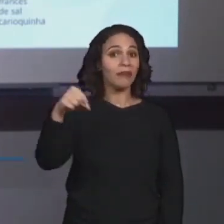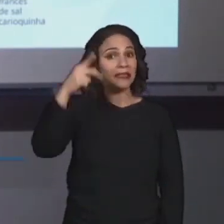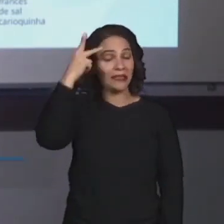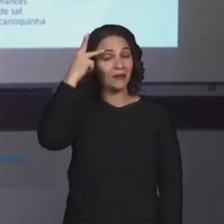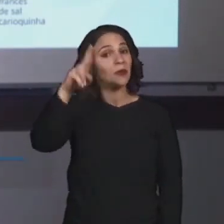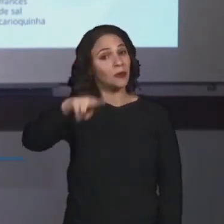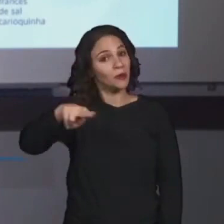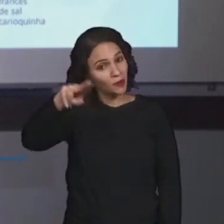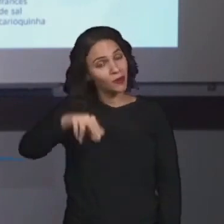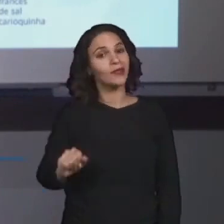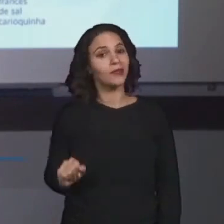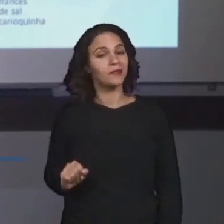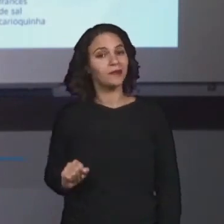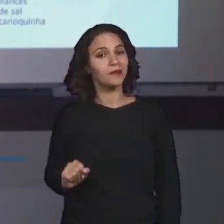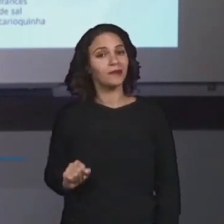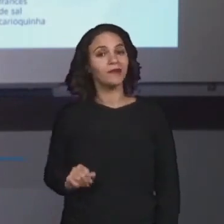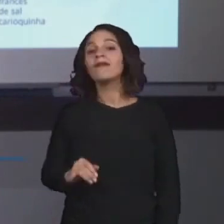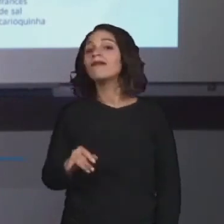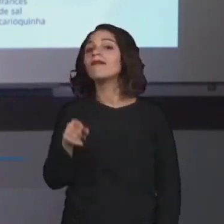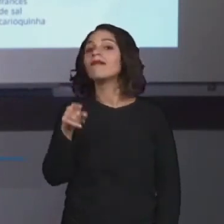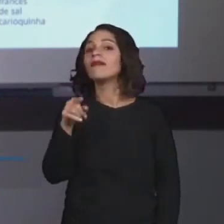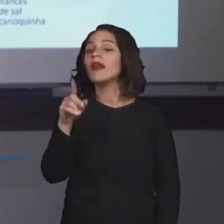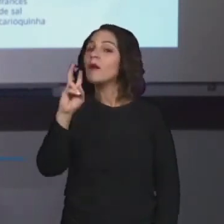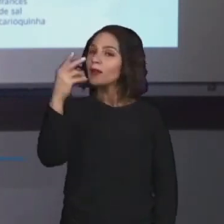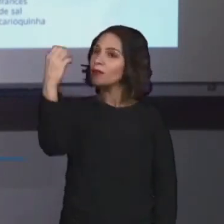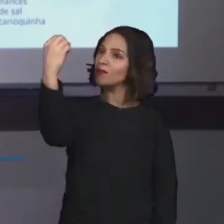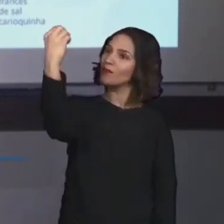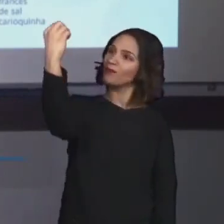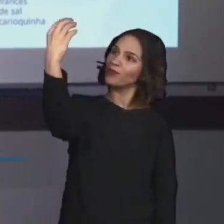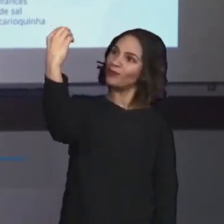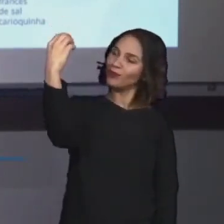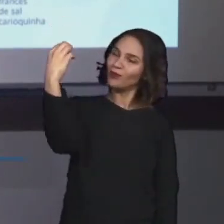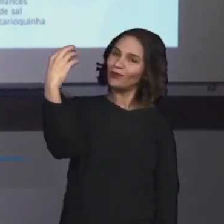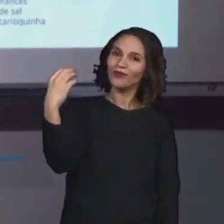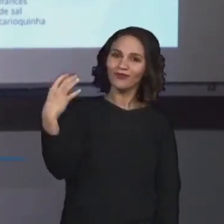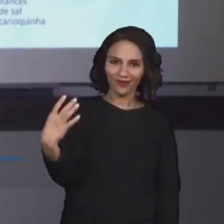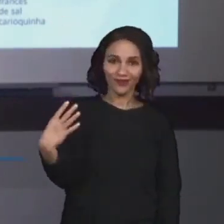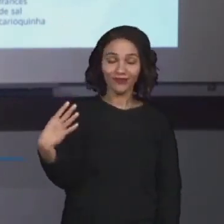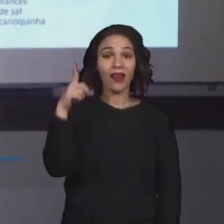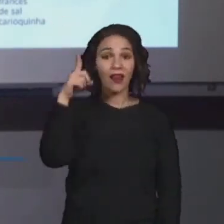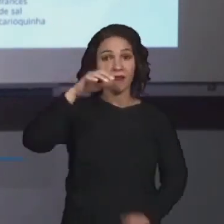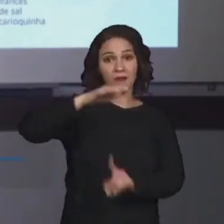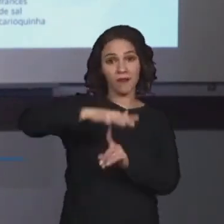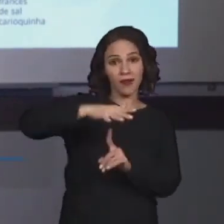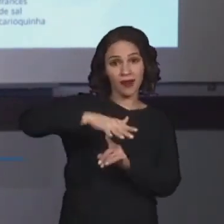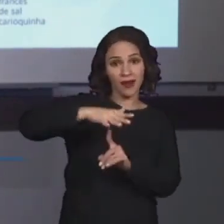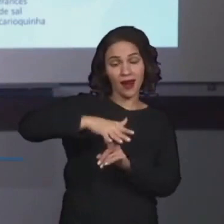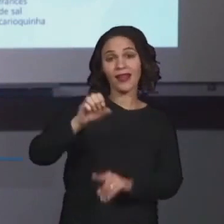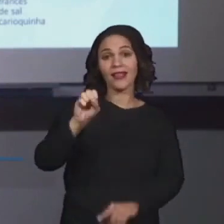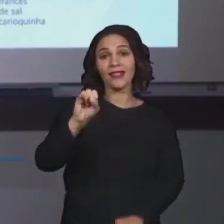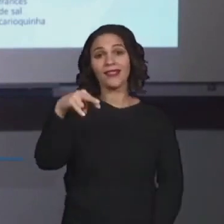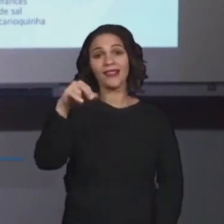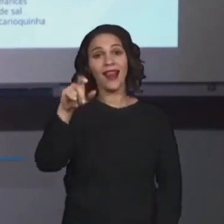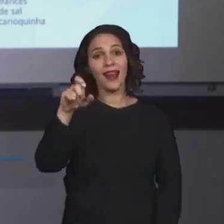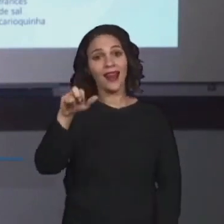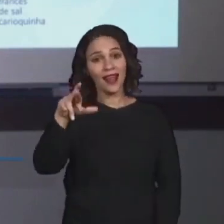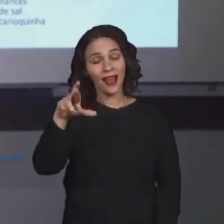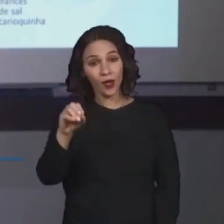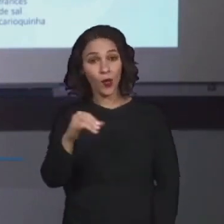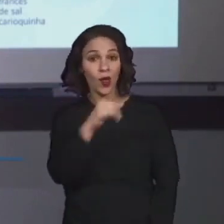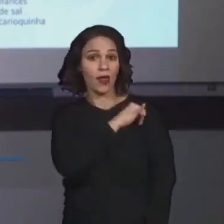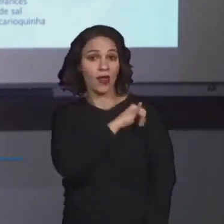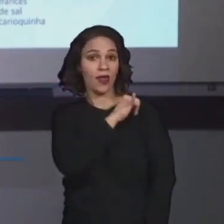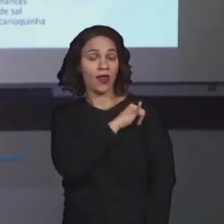farol e semáforo para o mesmo sinaleiro que lá no Paraná é utilizado. No Rio de Janeiro,